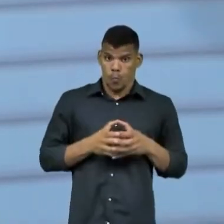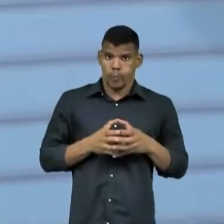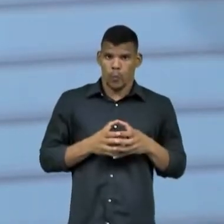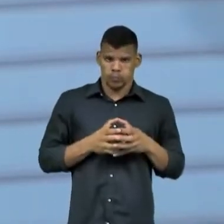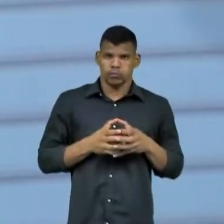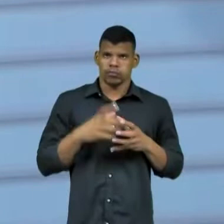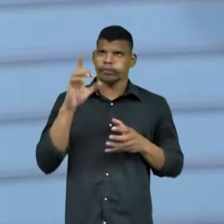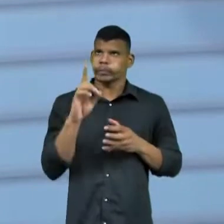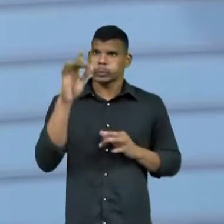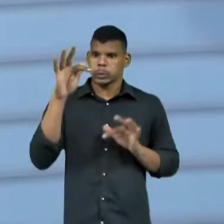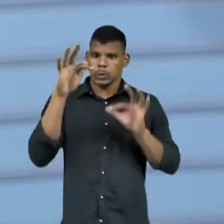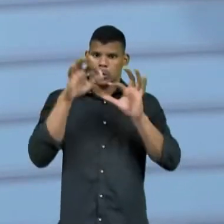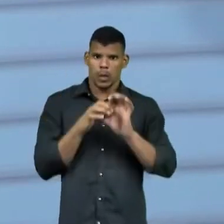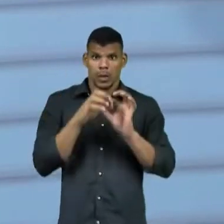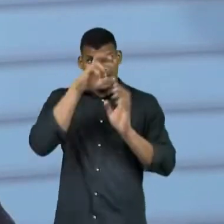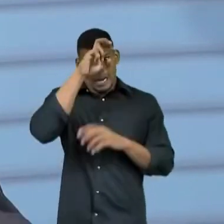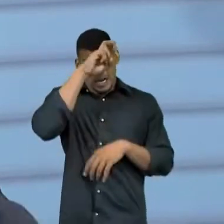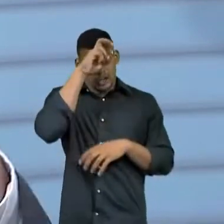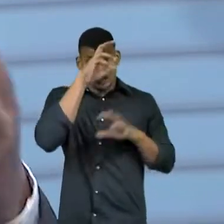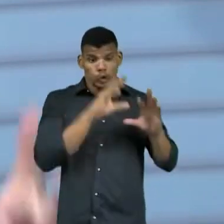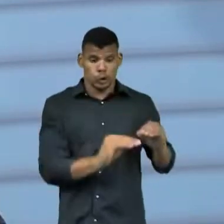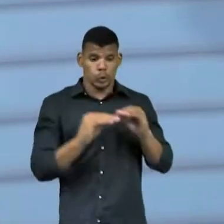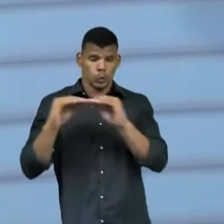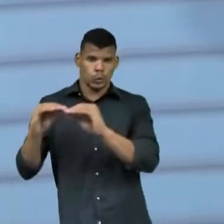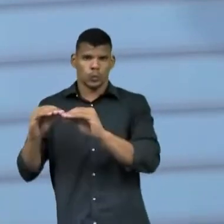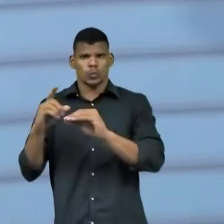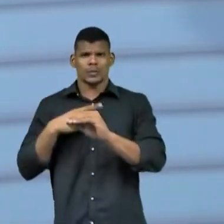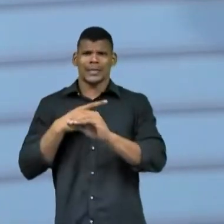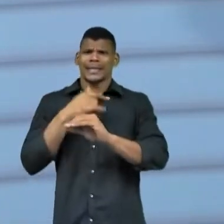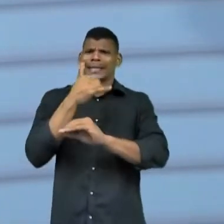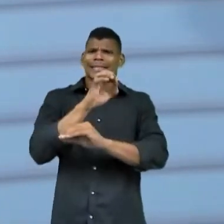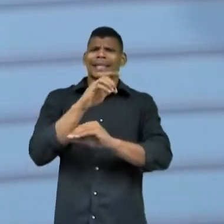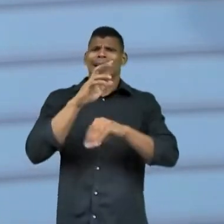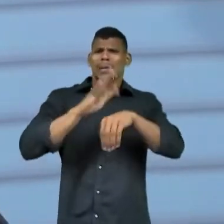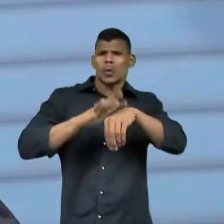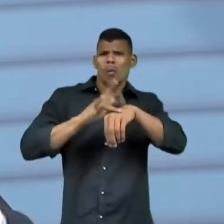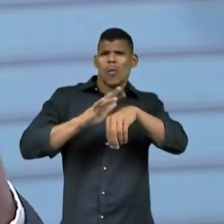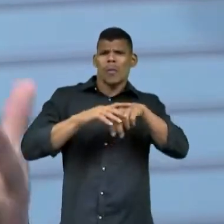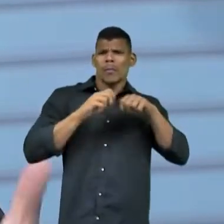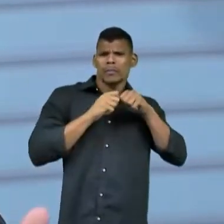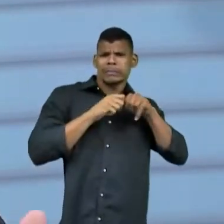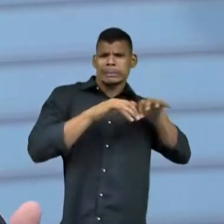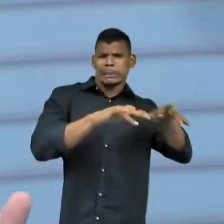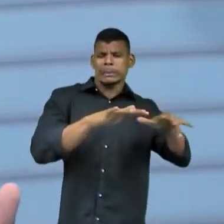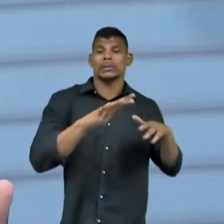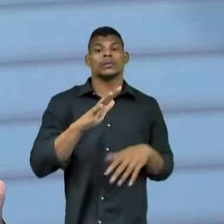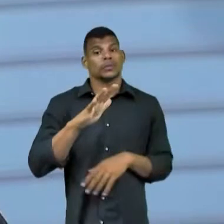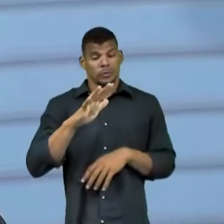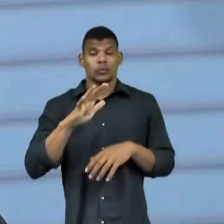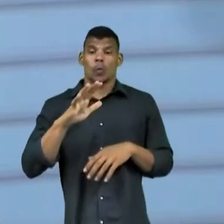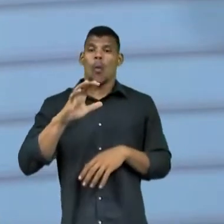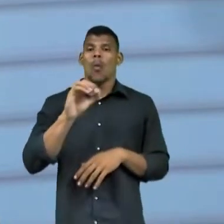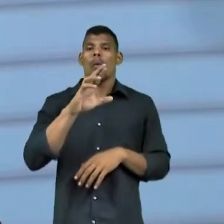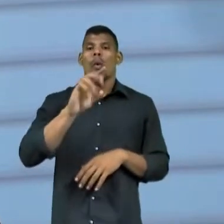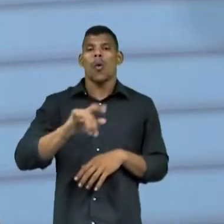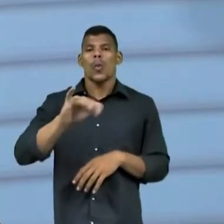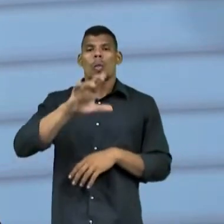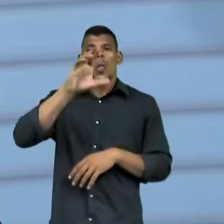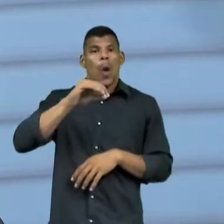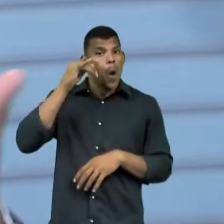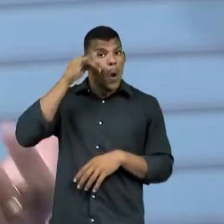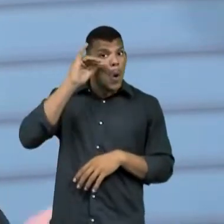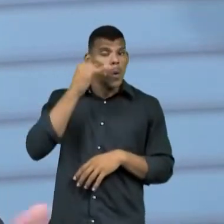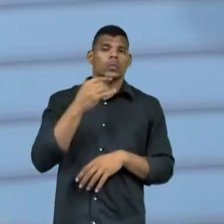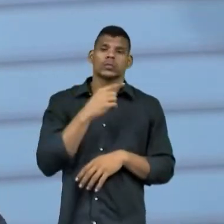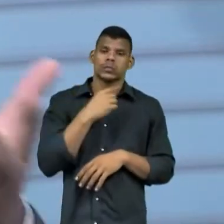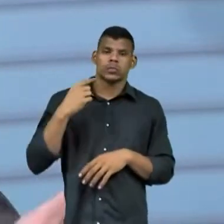é um momento lindo poderoso as 10 pragas do Egito né então o cordeiro que foi colocado ali na no úl momentos 10 mandamentos